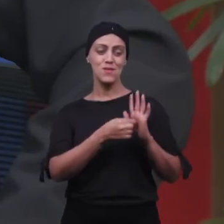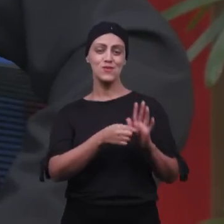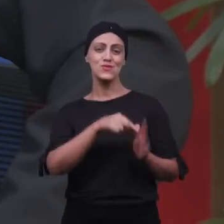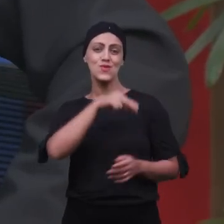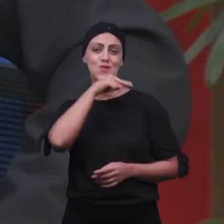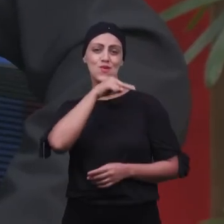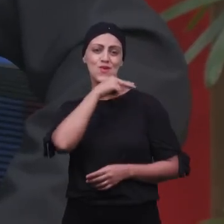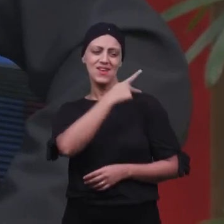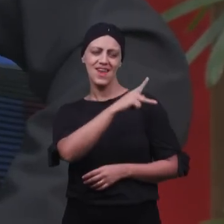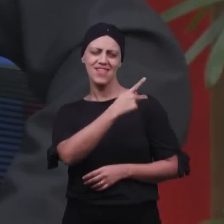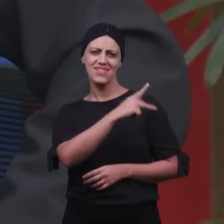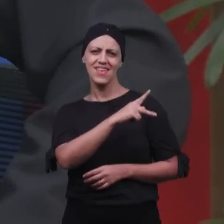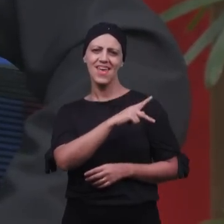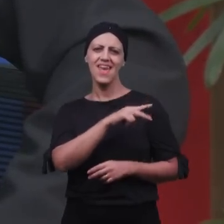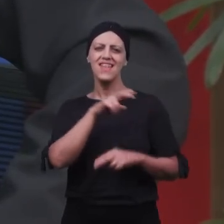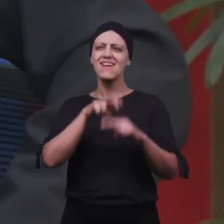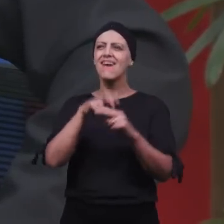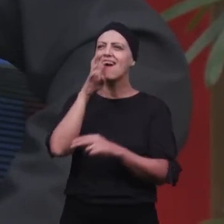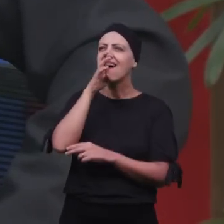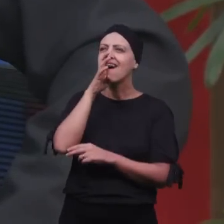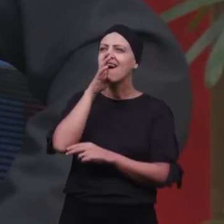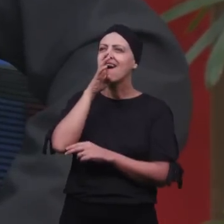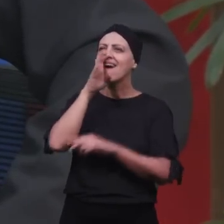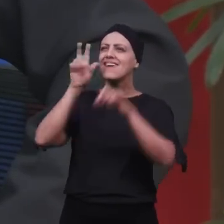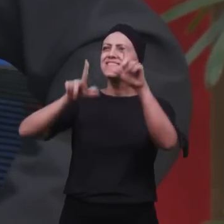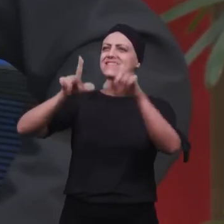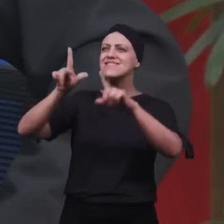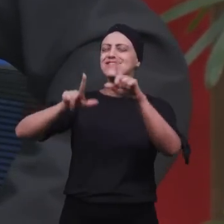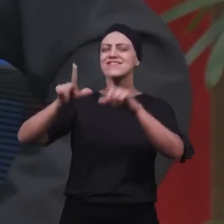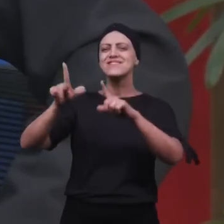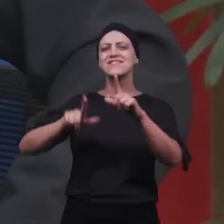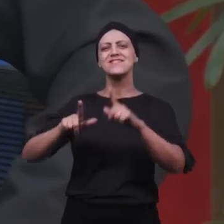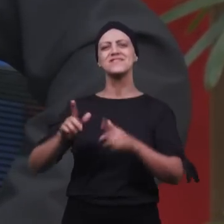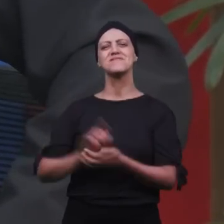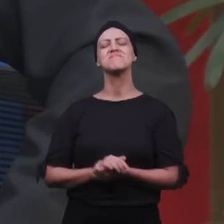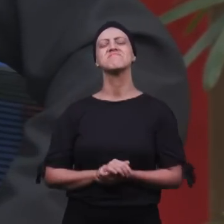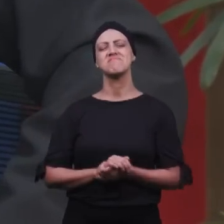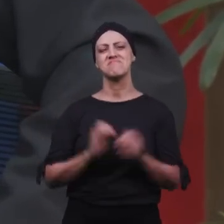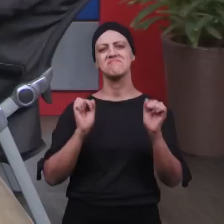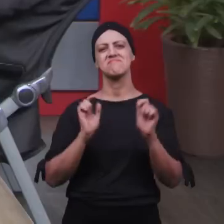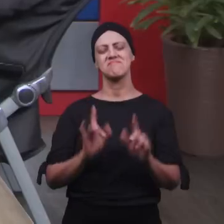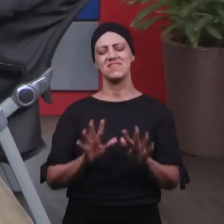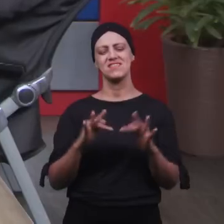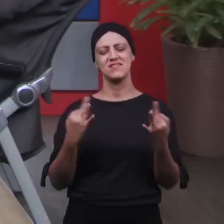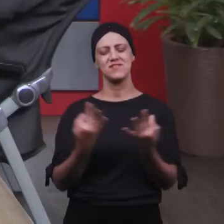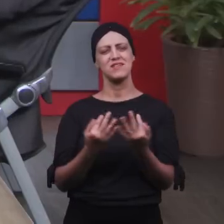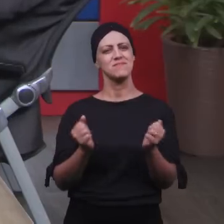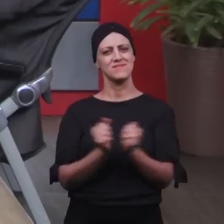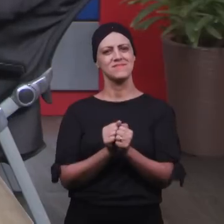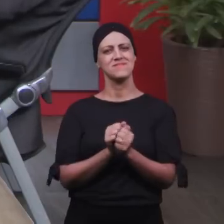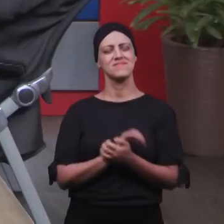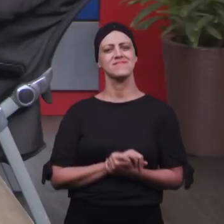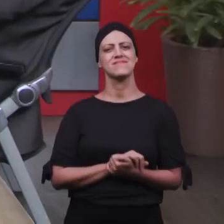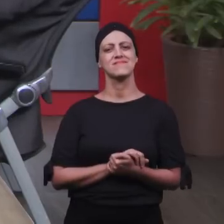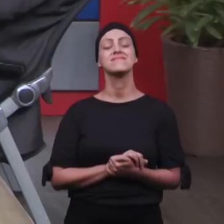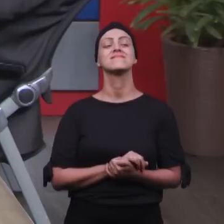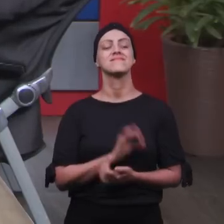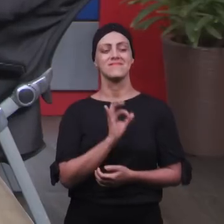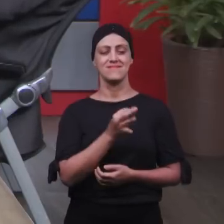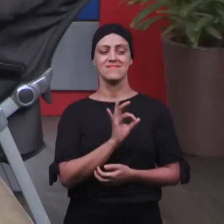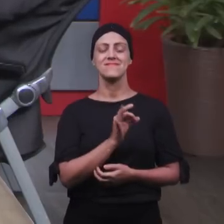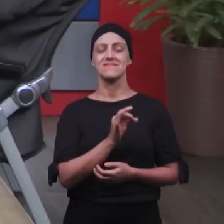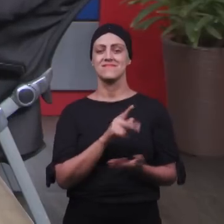outro programa. Isso é uma bênção, né? Nossas famílias, a gente é muito unido com as famílias. Exatamente. A minha